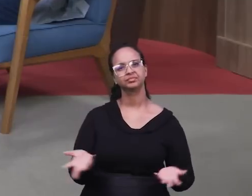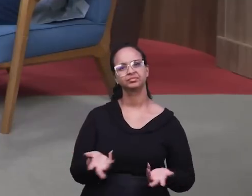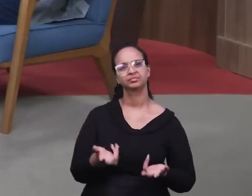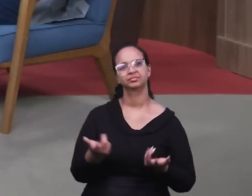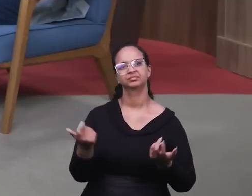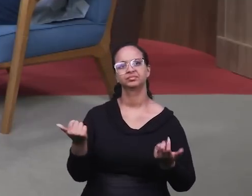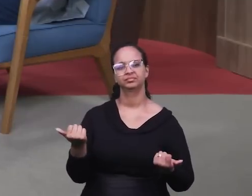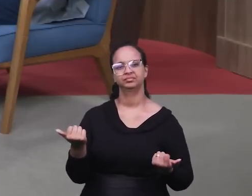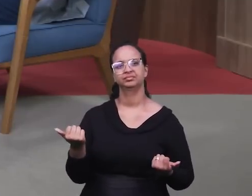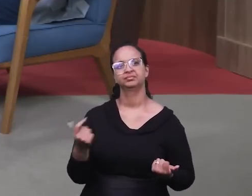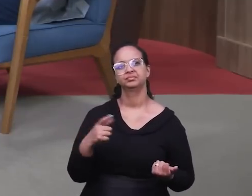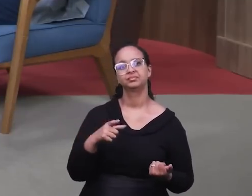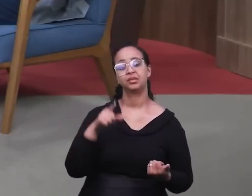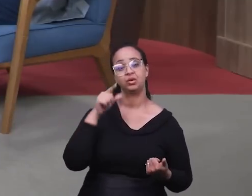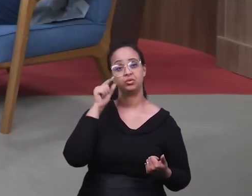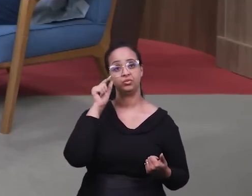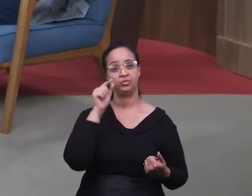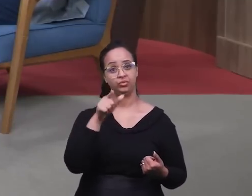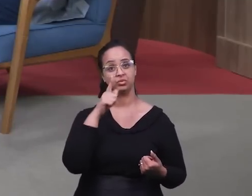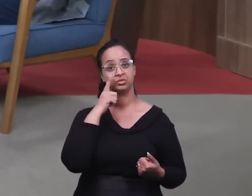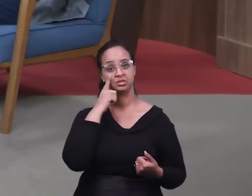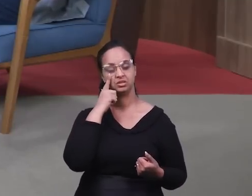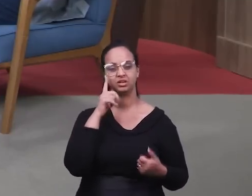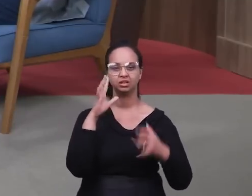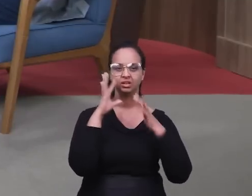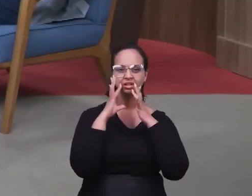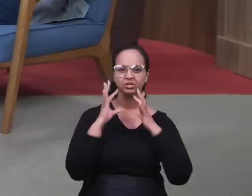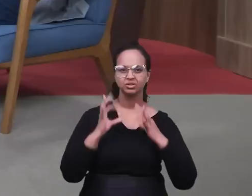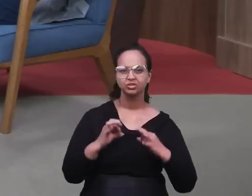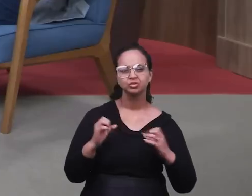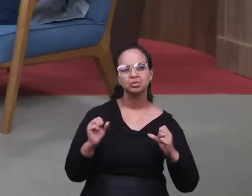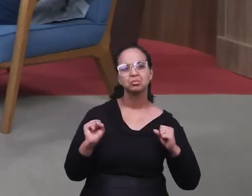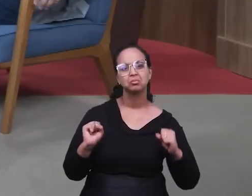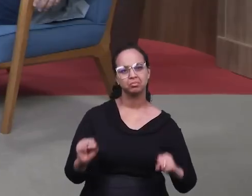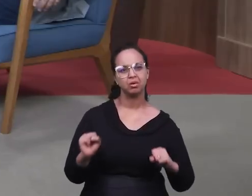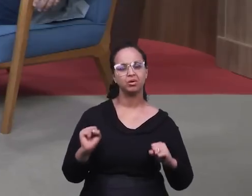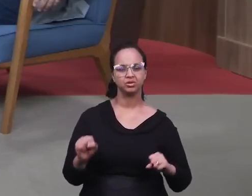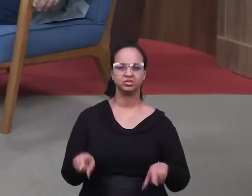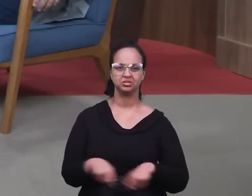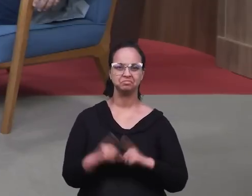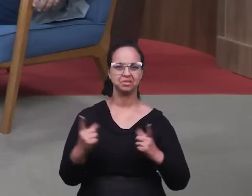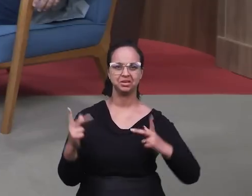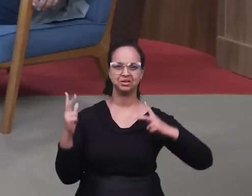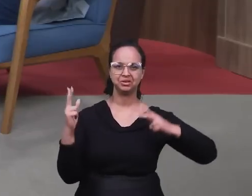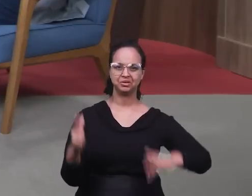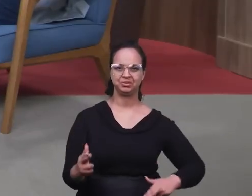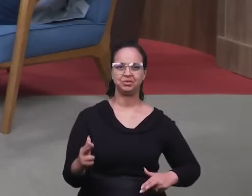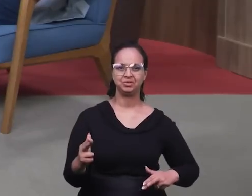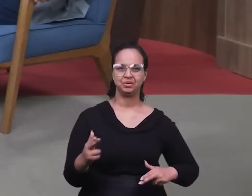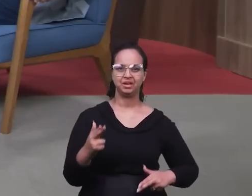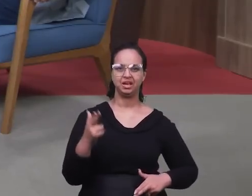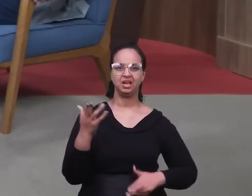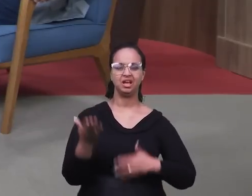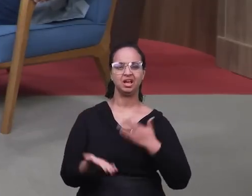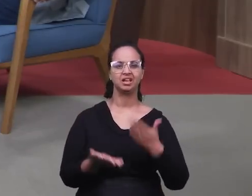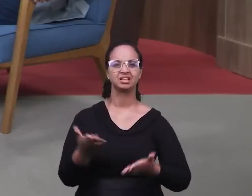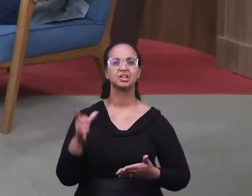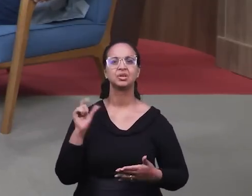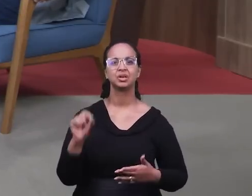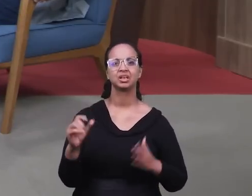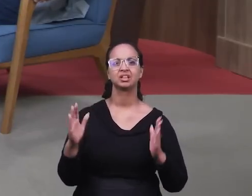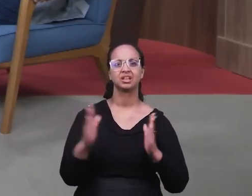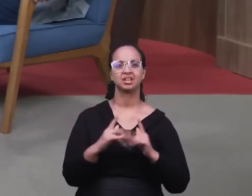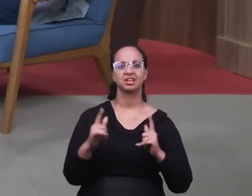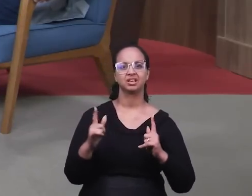mais notáveis, que você que está nos assistindo, também pode se beneficiar dele. É o projeto de assistência espiritual